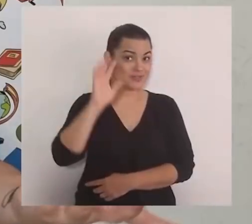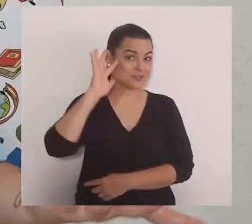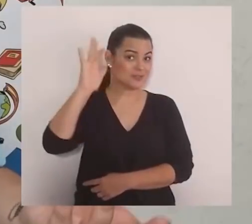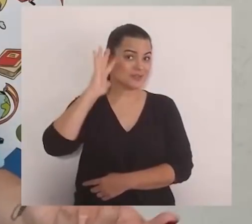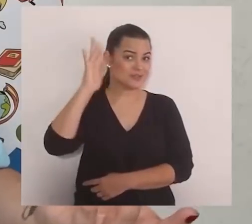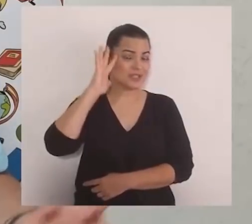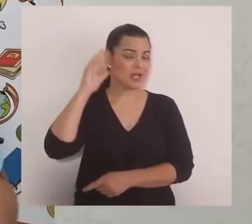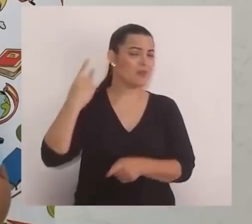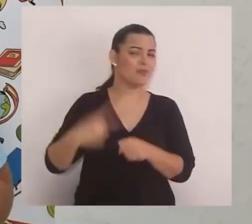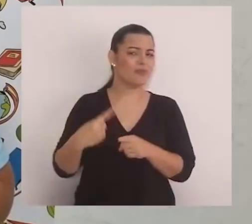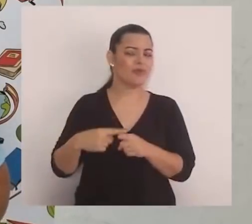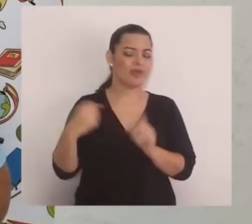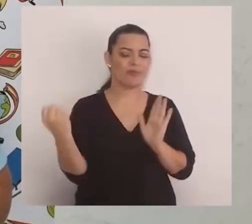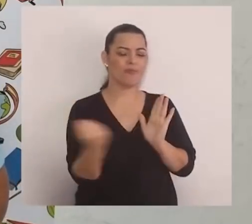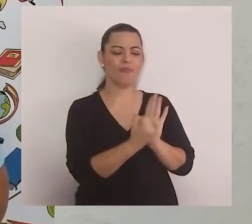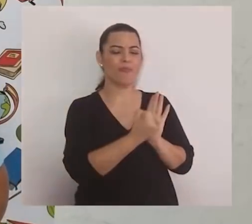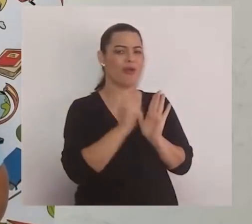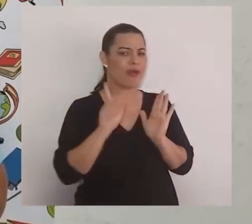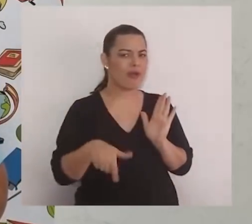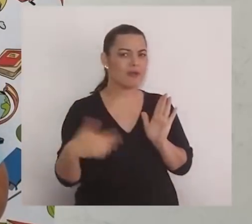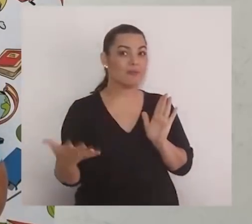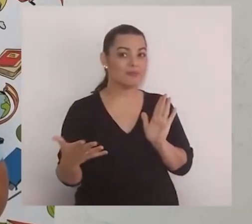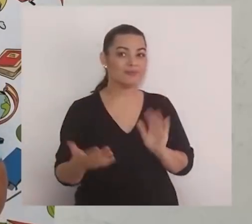para ser reconhecido dessa forma.